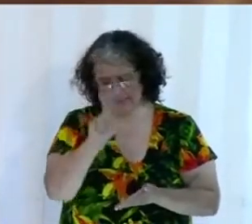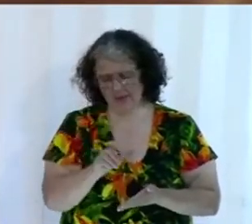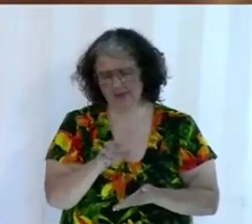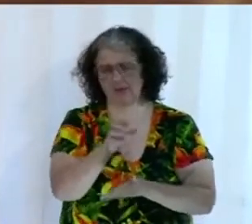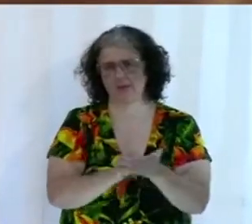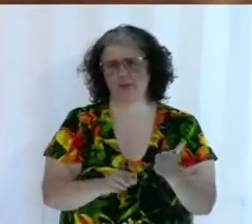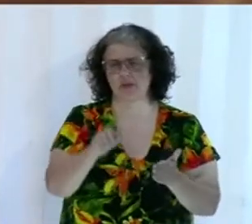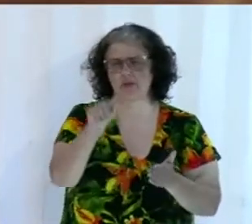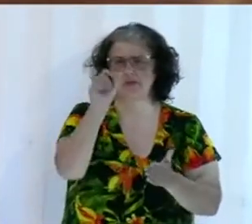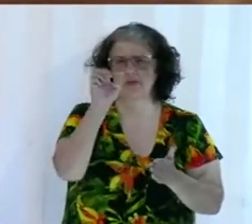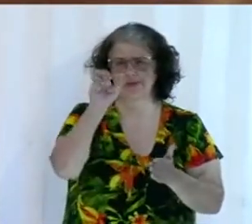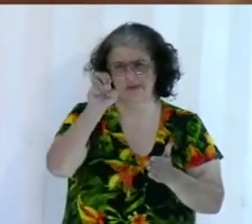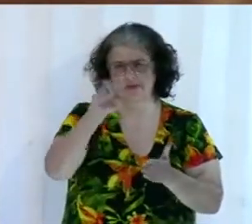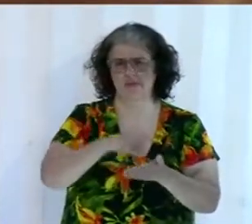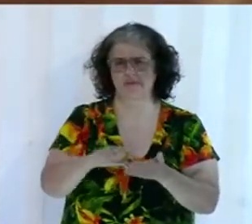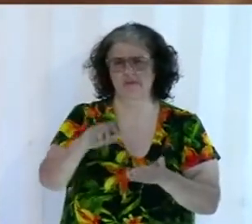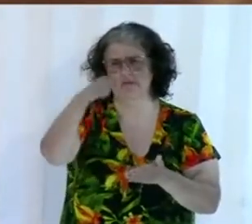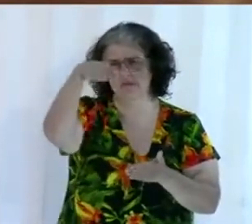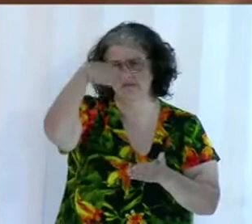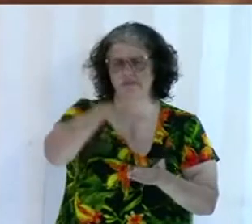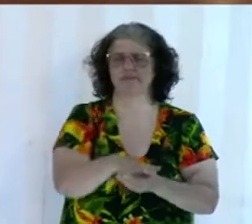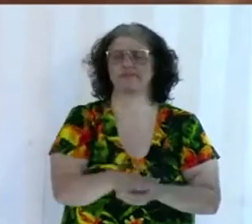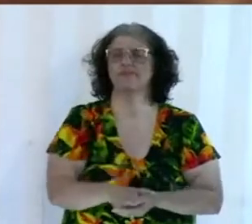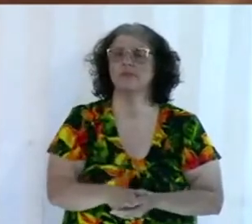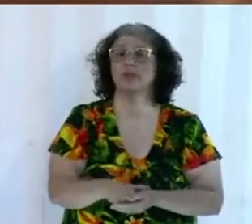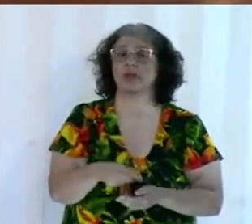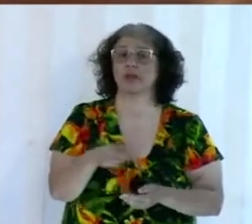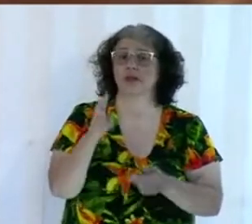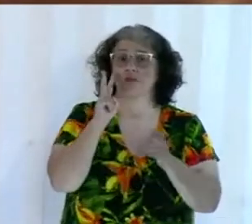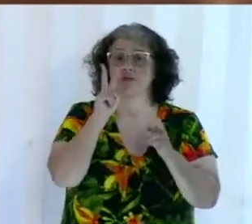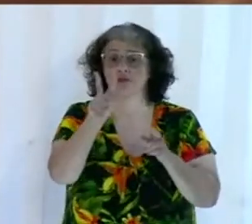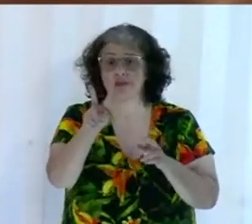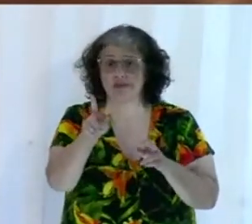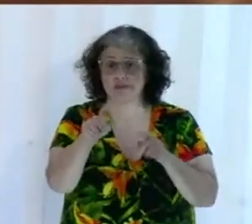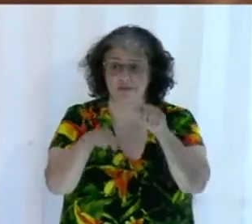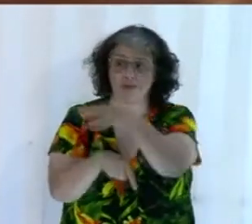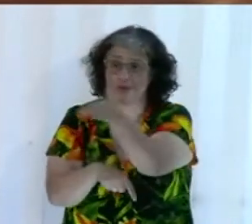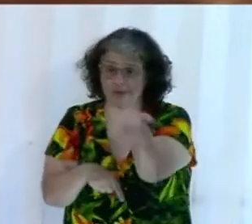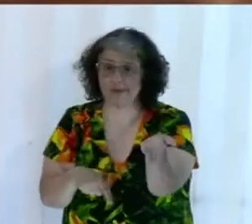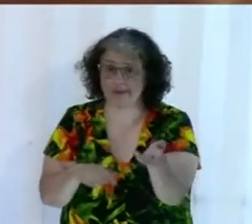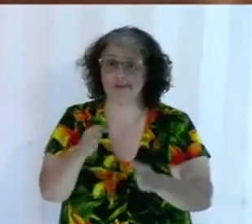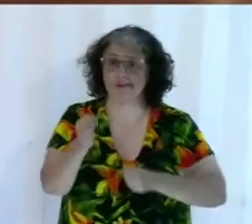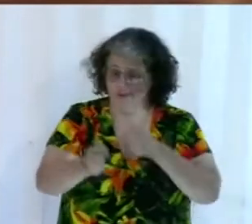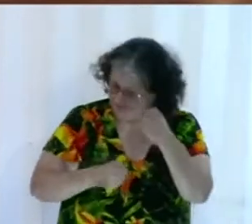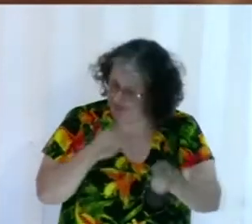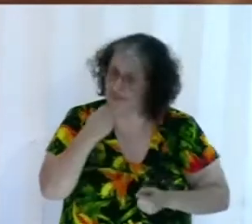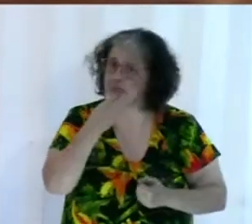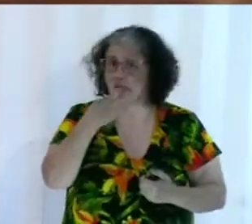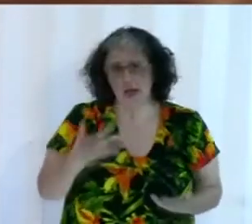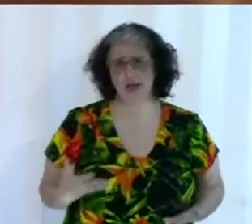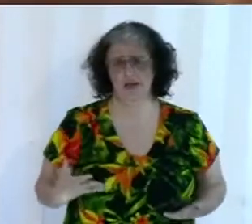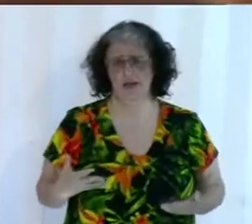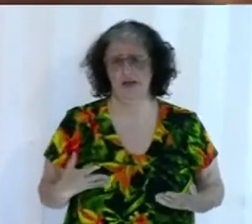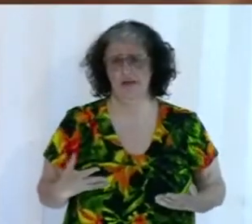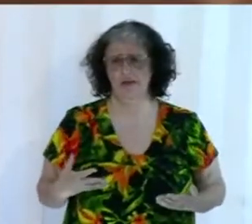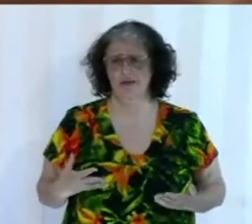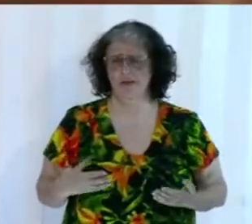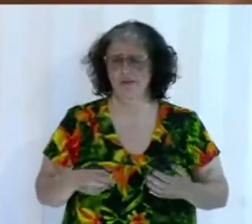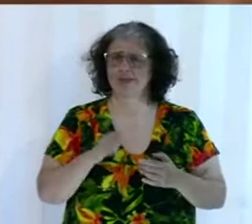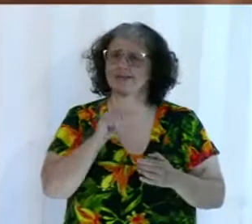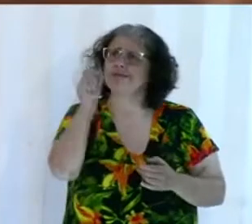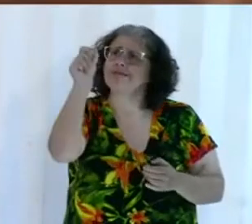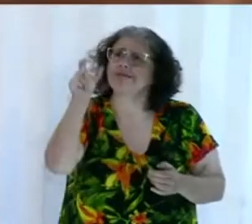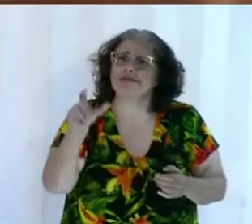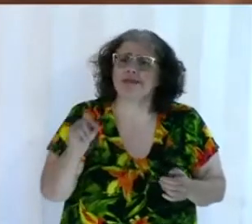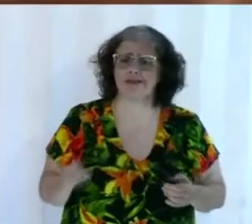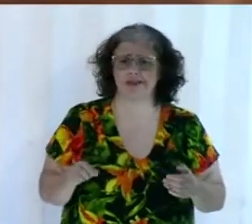7, vós corrieis bem. Quem vos impediu de